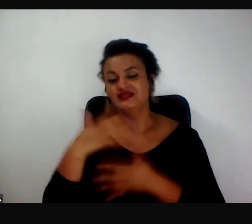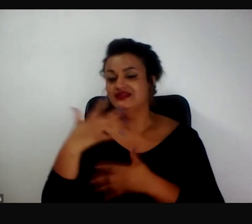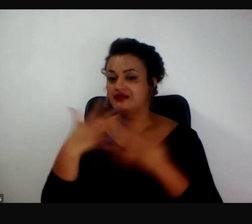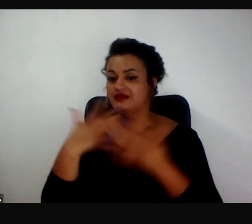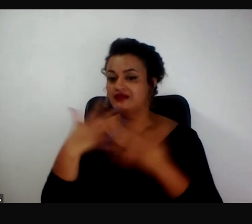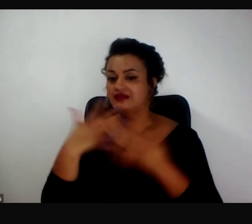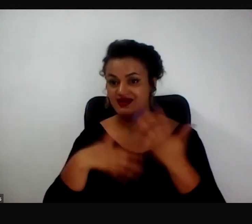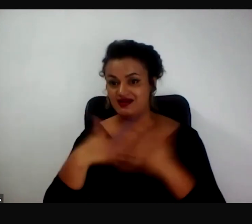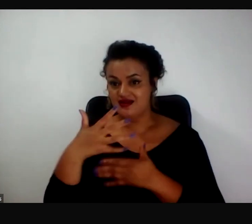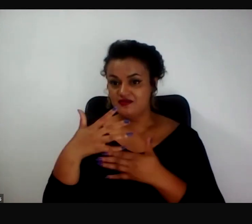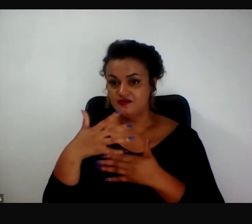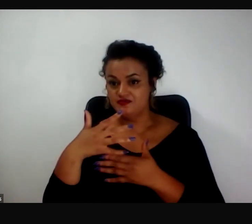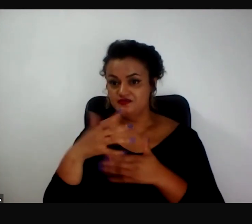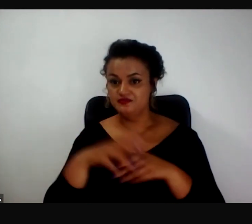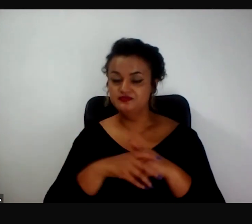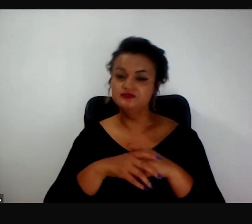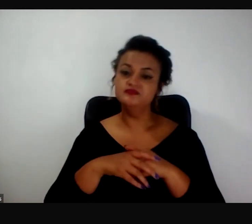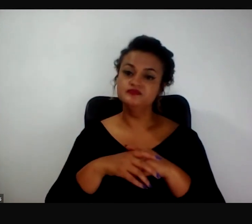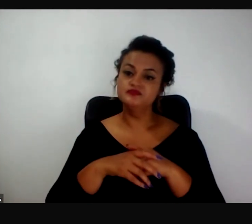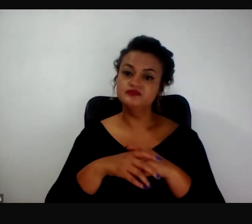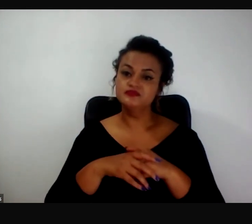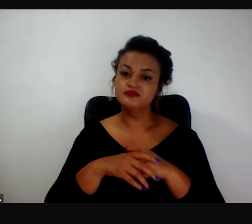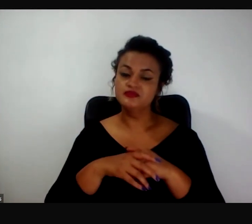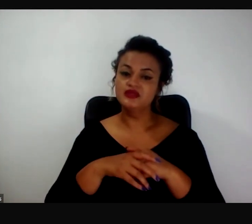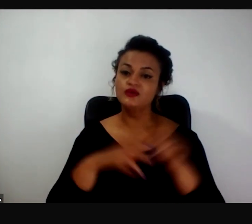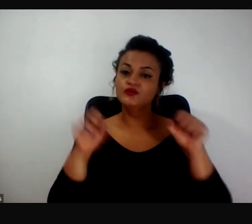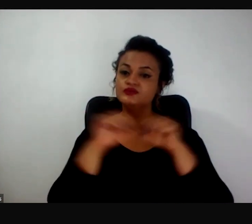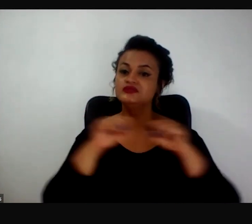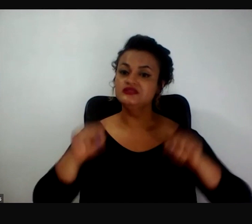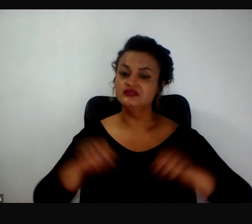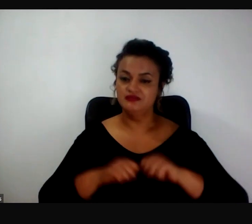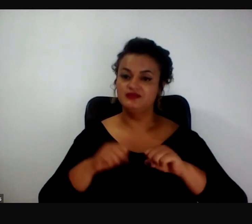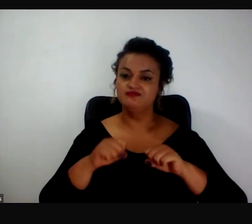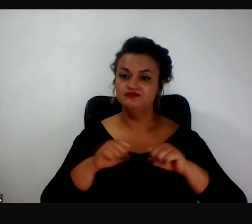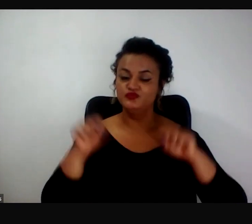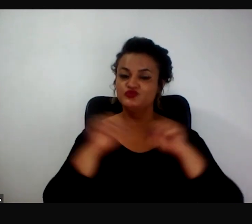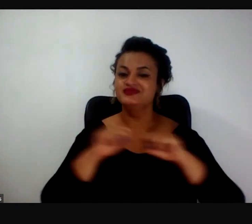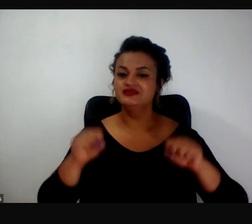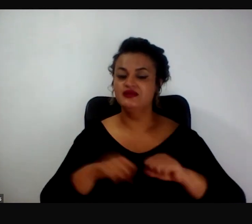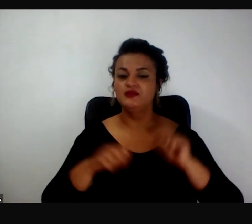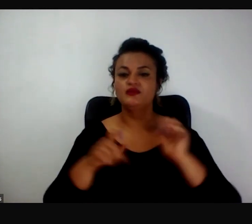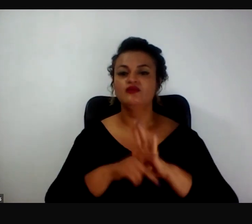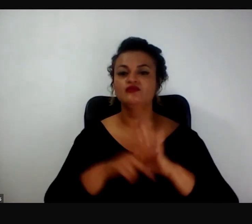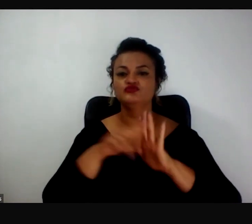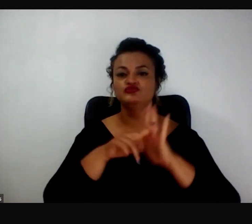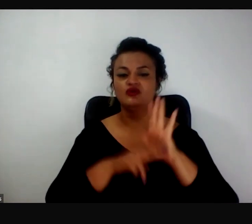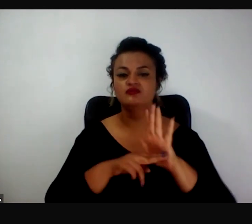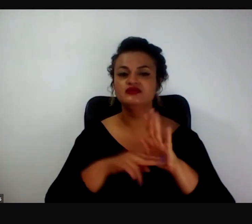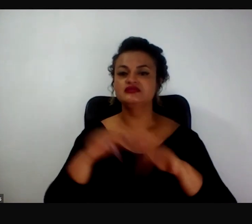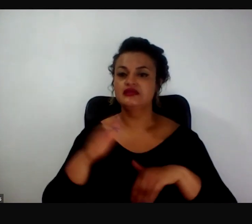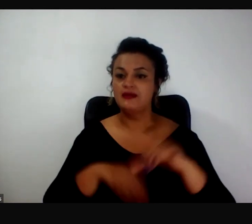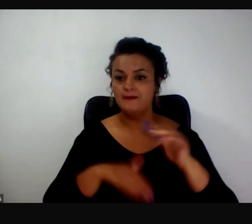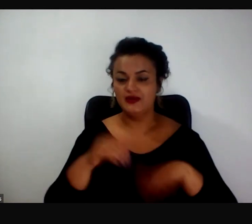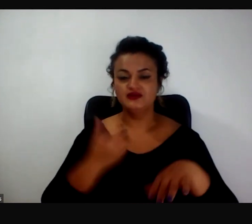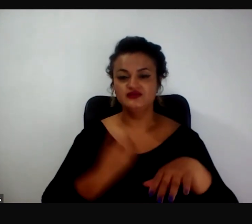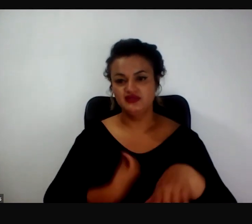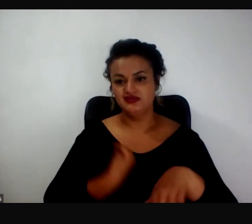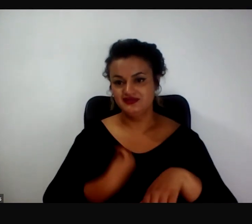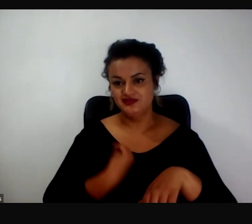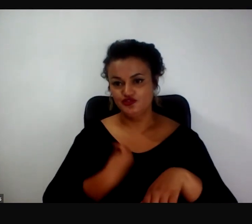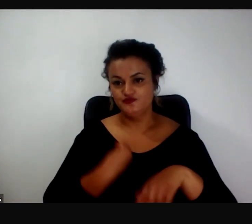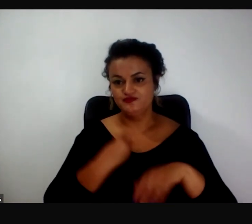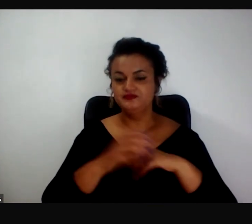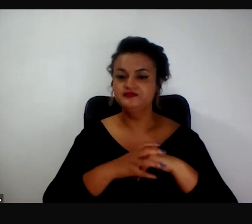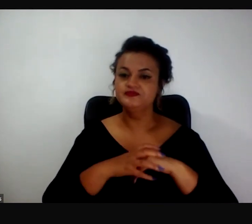mais o sistema de normas que devem ser aplicadas nos